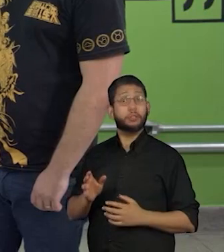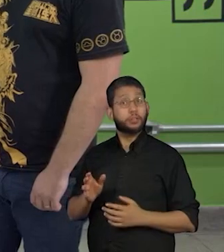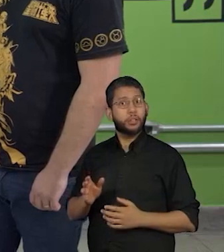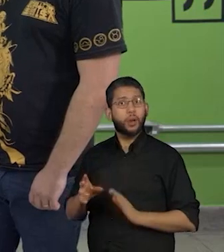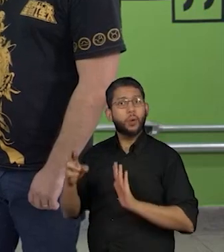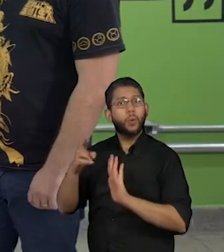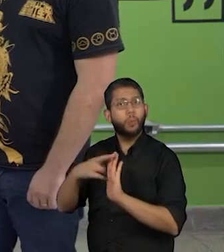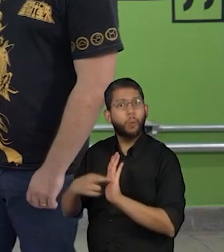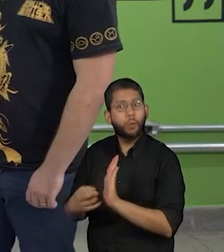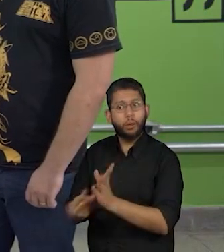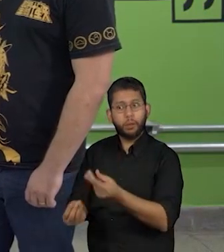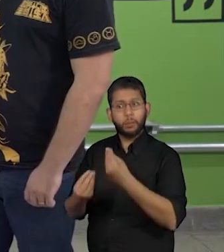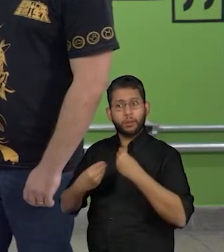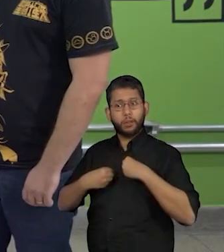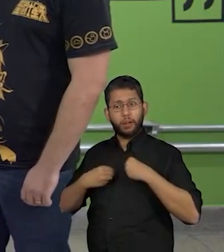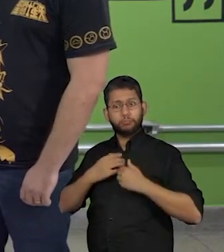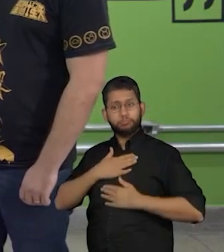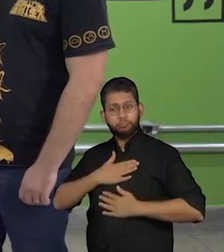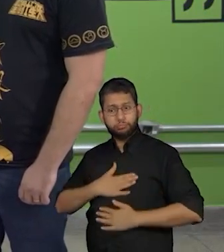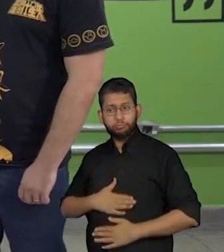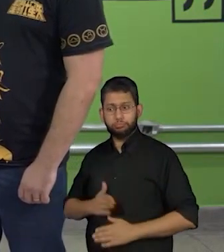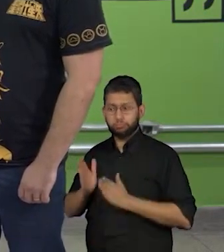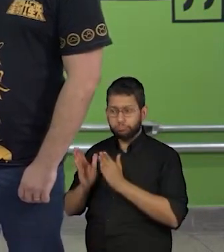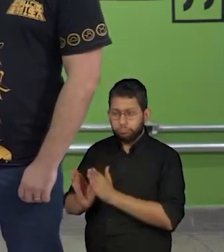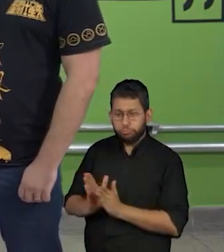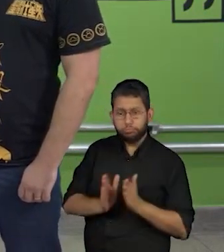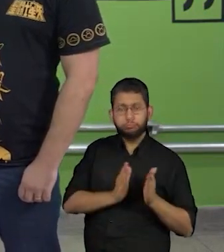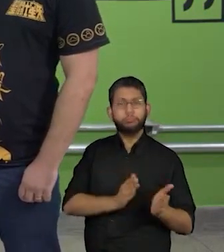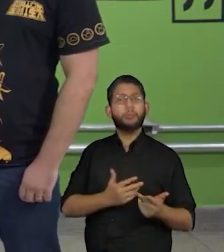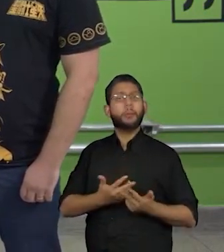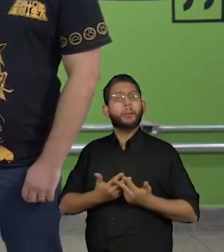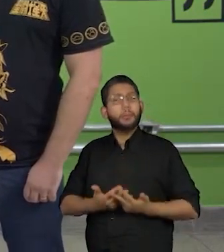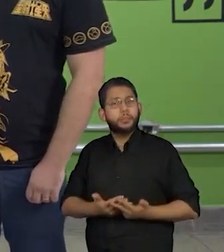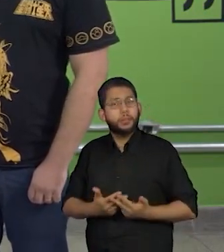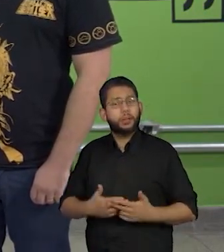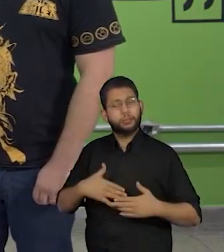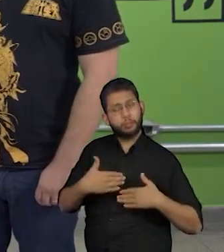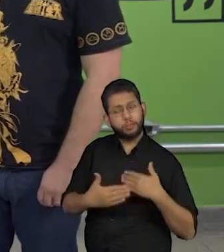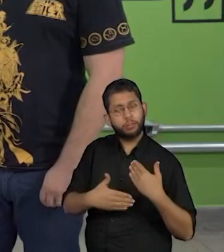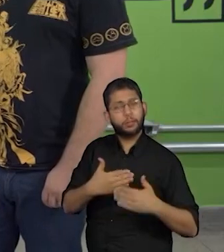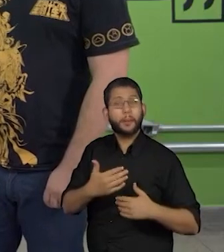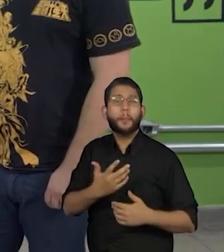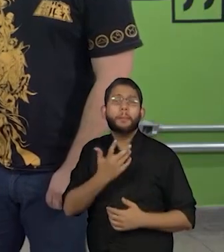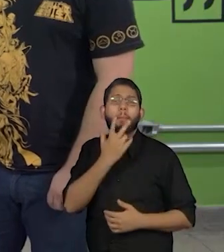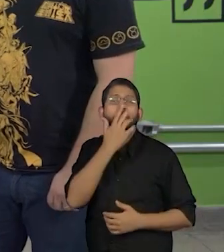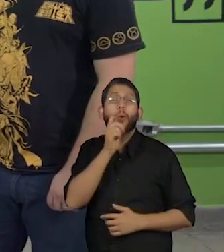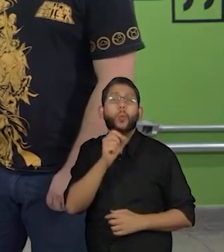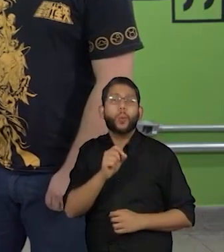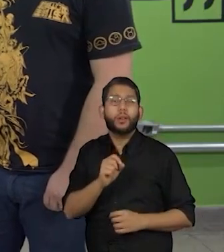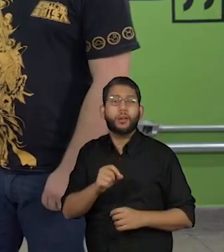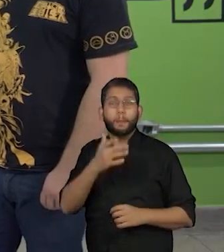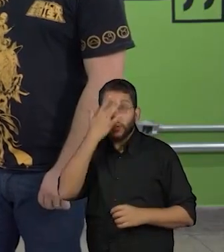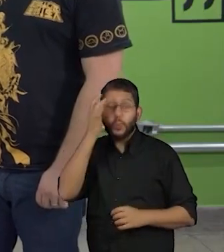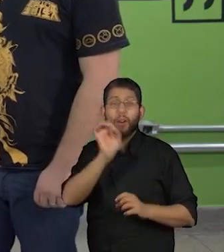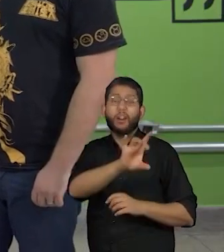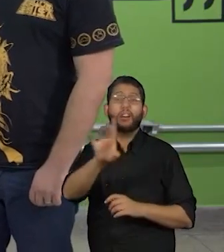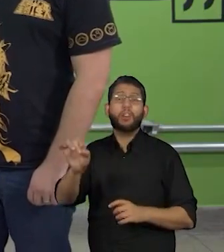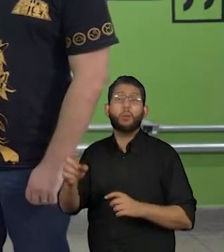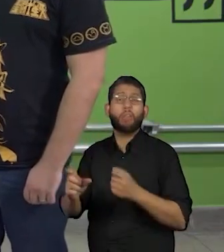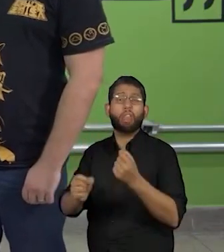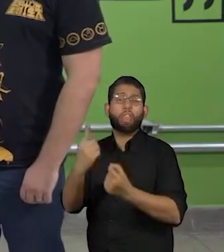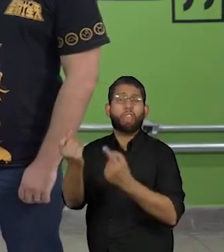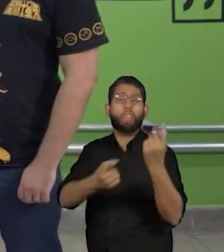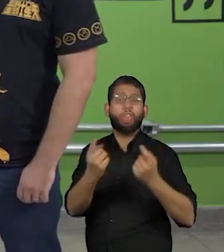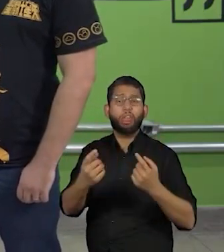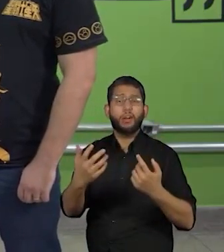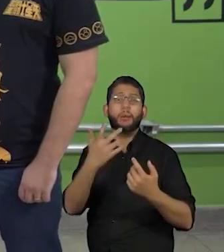cotidiana, para aquilo que é perfeito, redondinho, que vai acontecendo como se fossem engrenagens, as engrenagens de um relógio